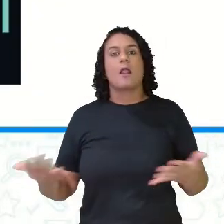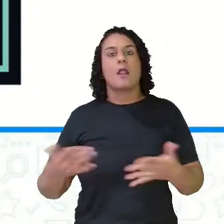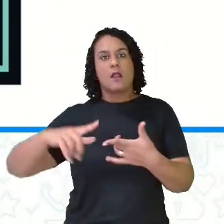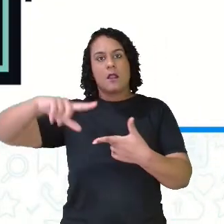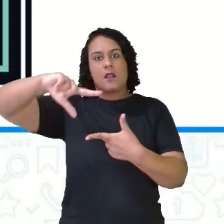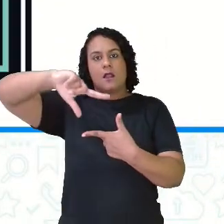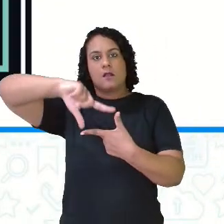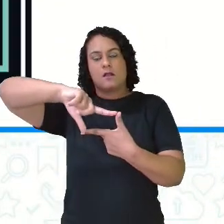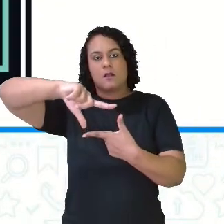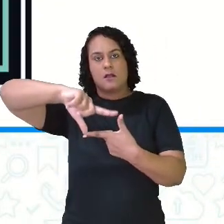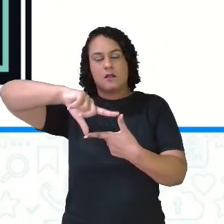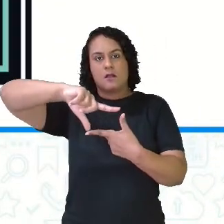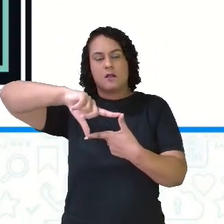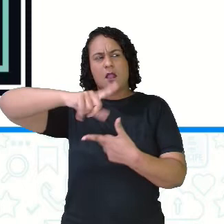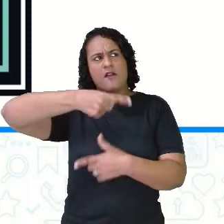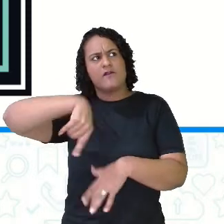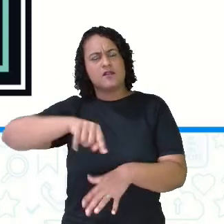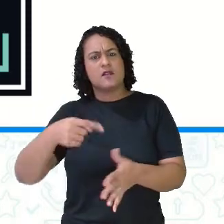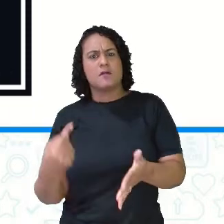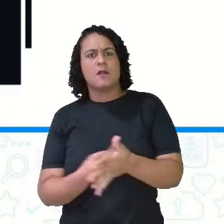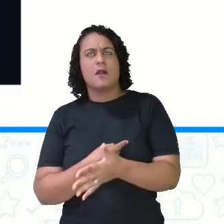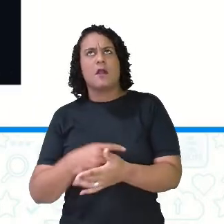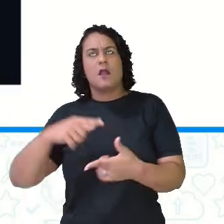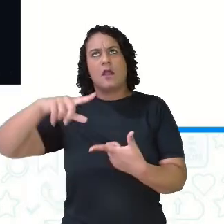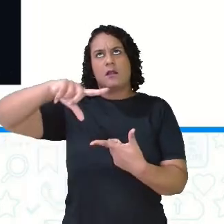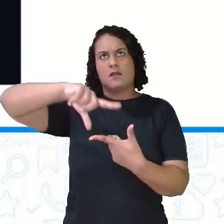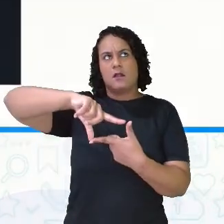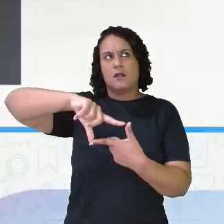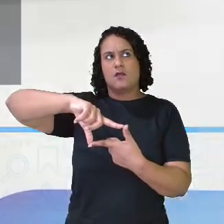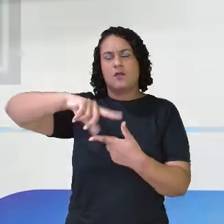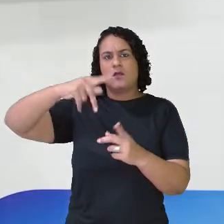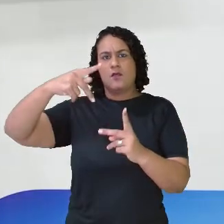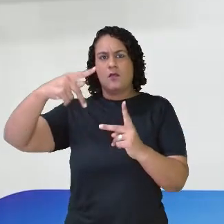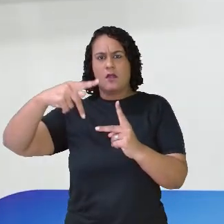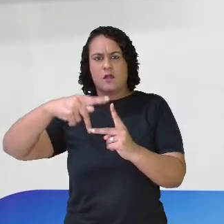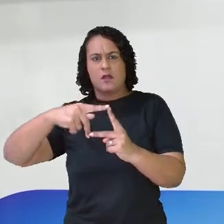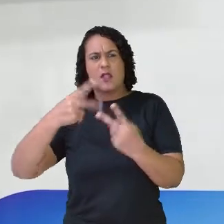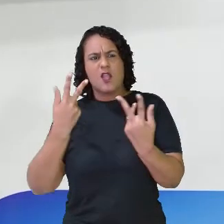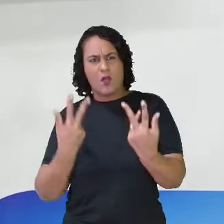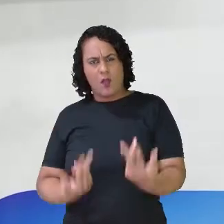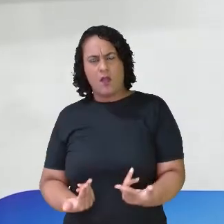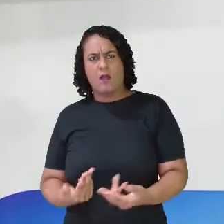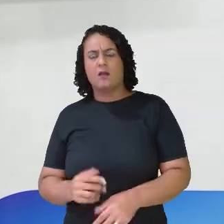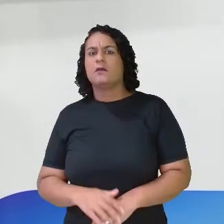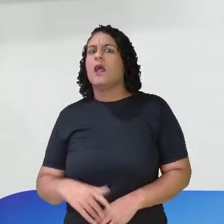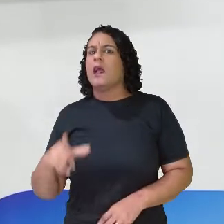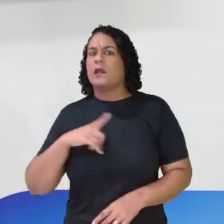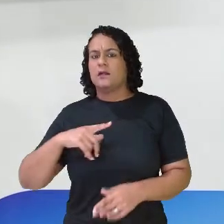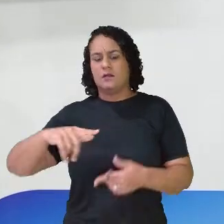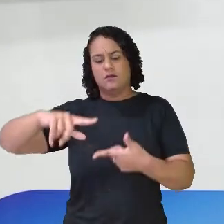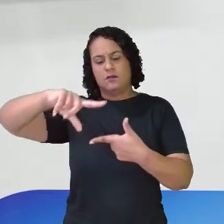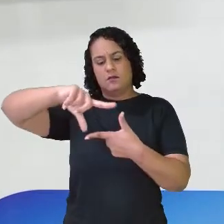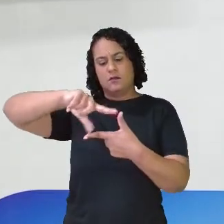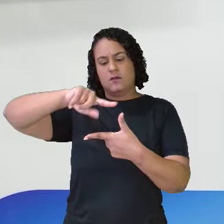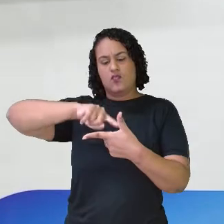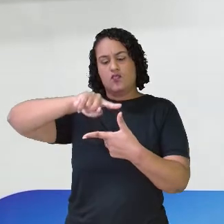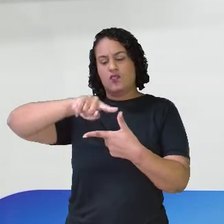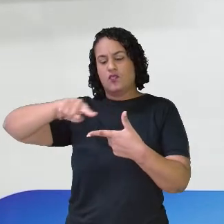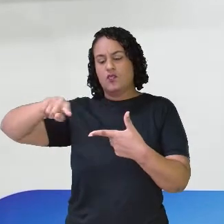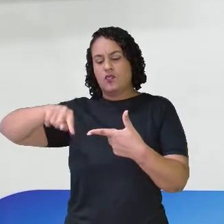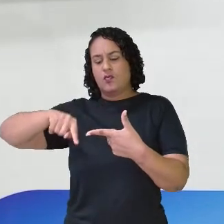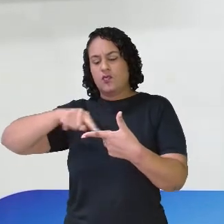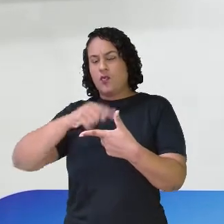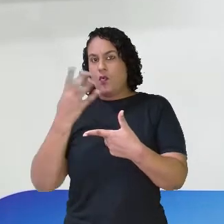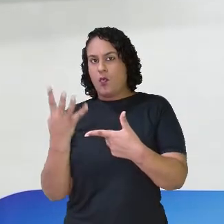Ó. Professora, retângulo e quadrado são a mesma coisa, eles têm 4 lados. Tem 4